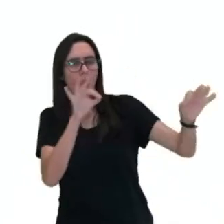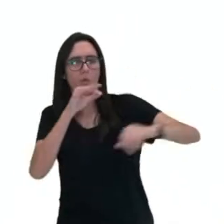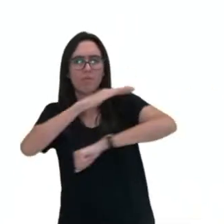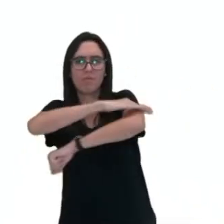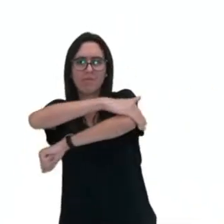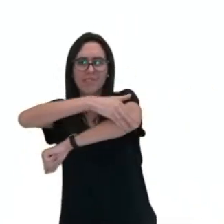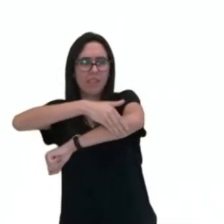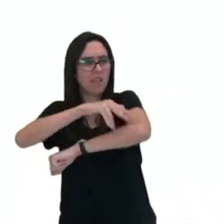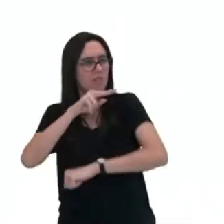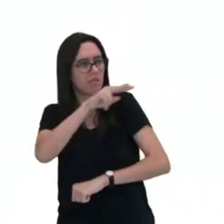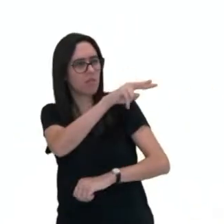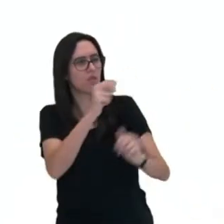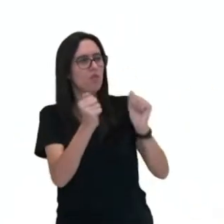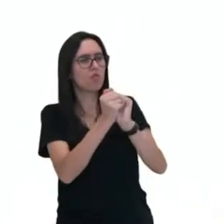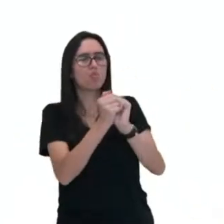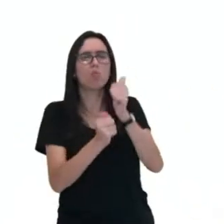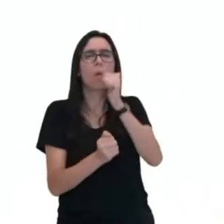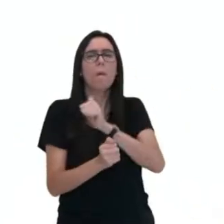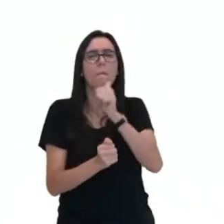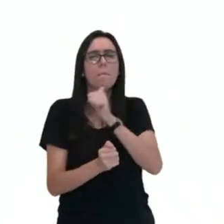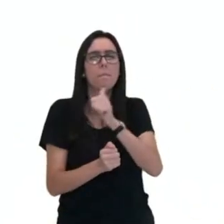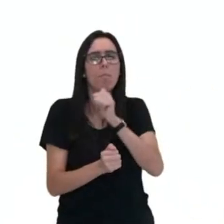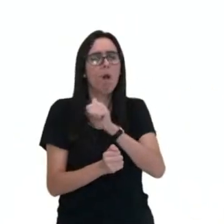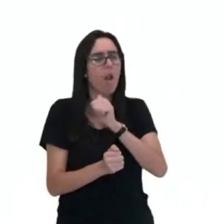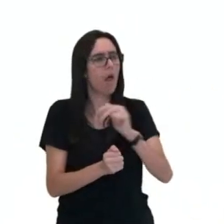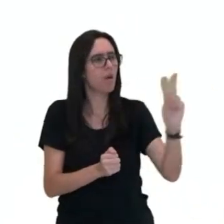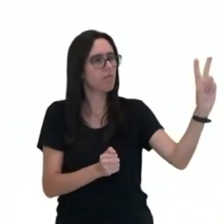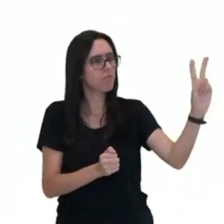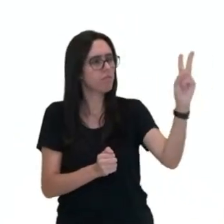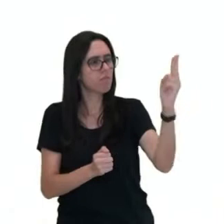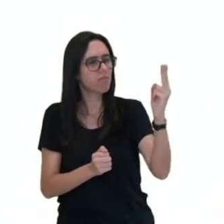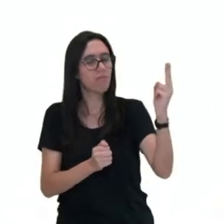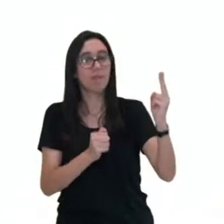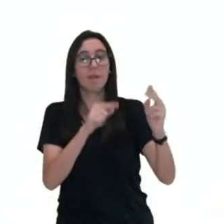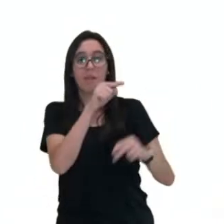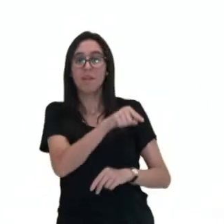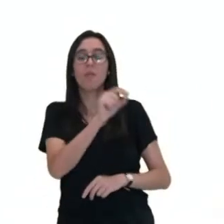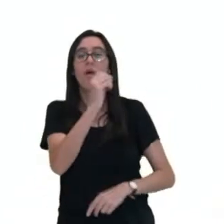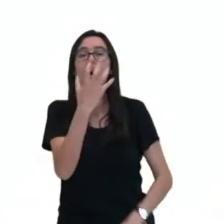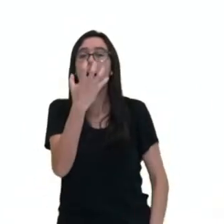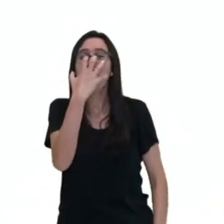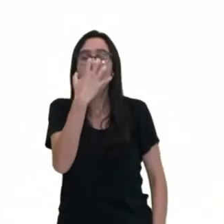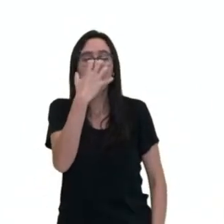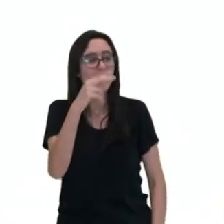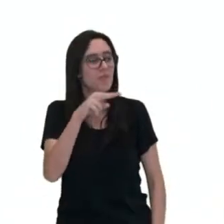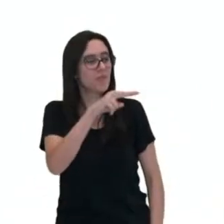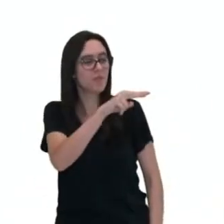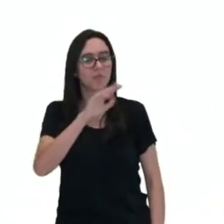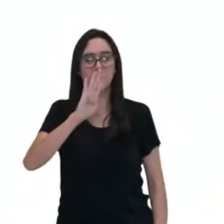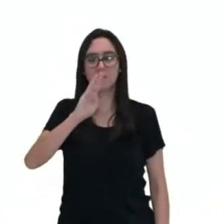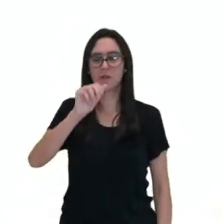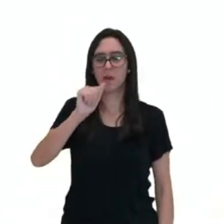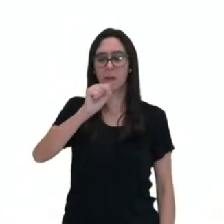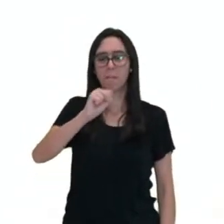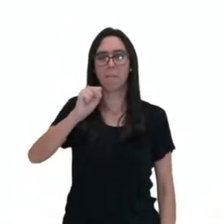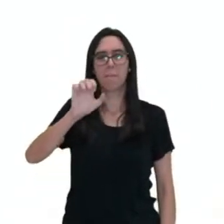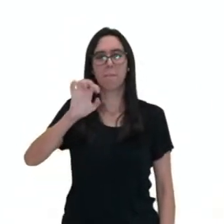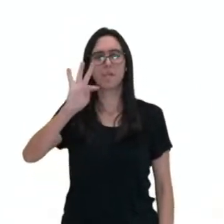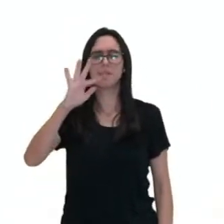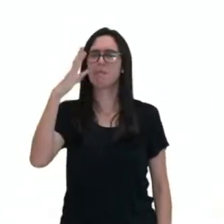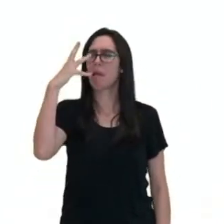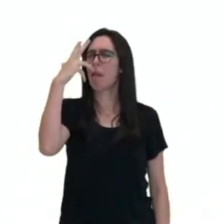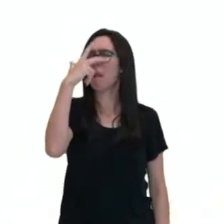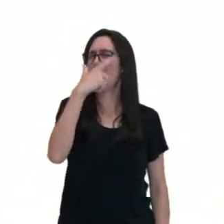uma senhora e encarnada na figura de um cão. Era um Basset, lindo e